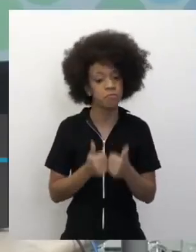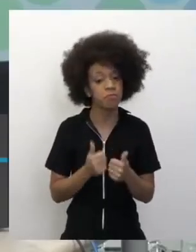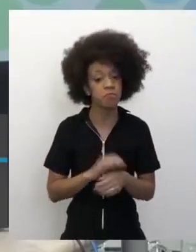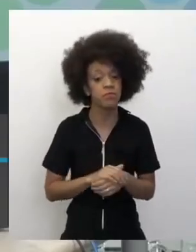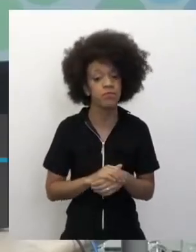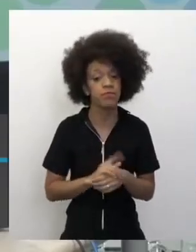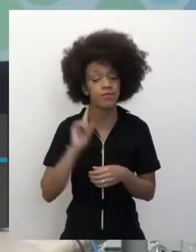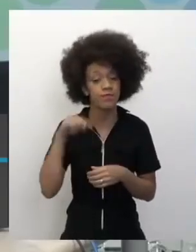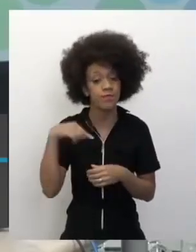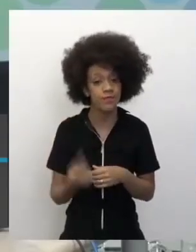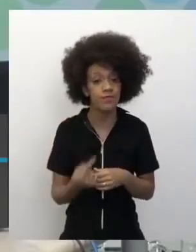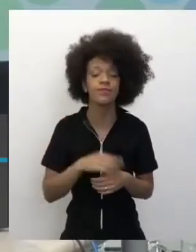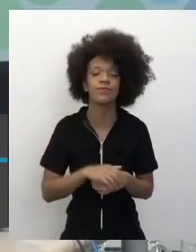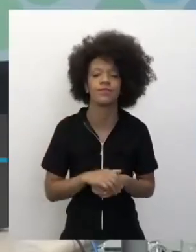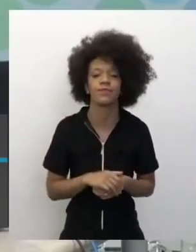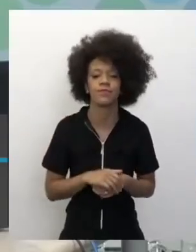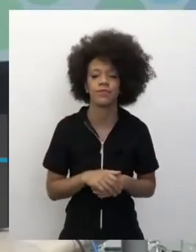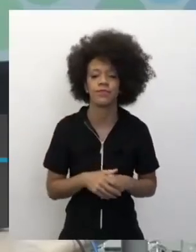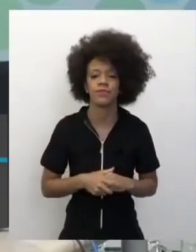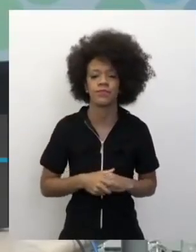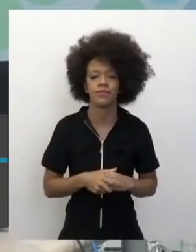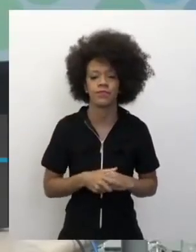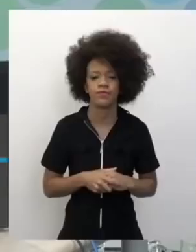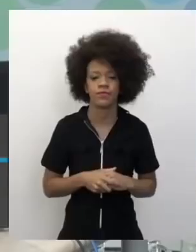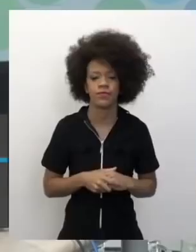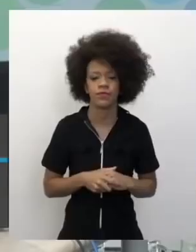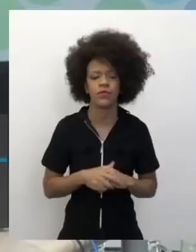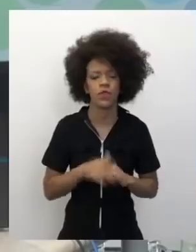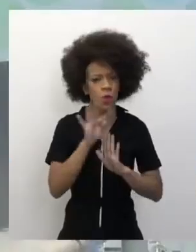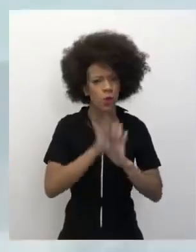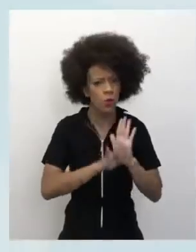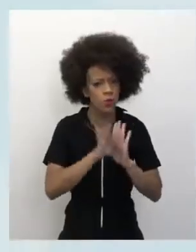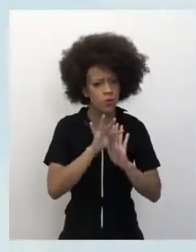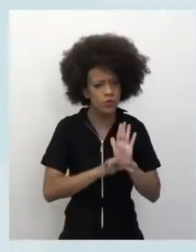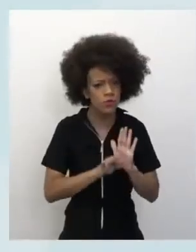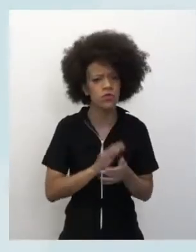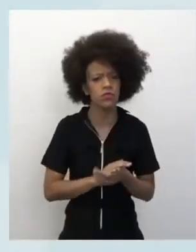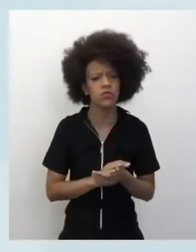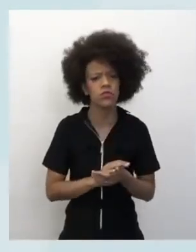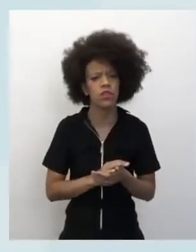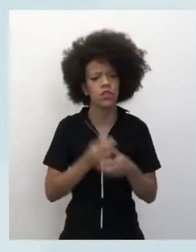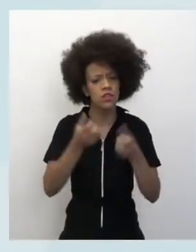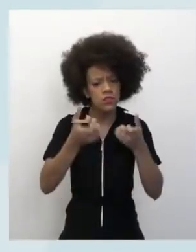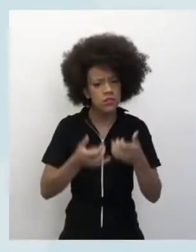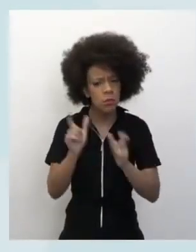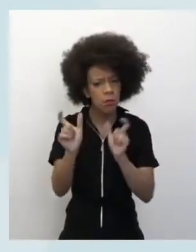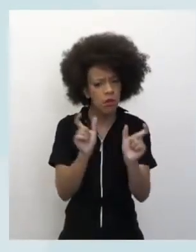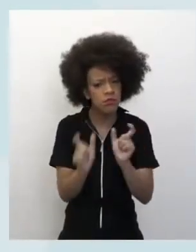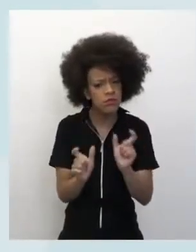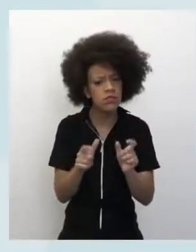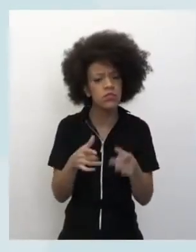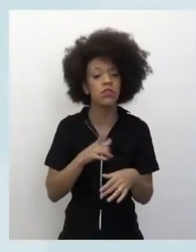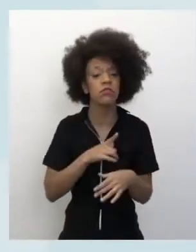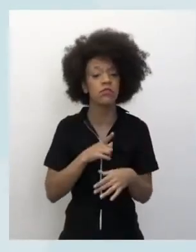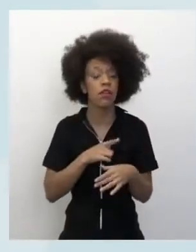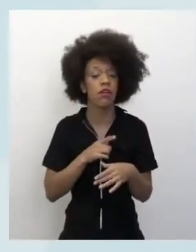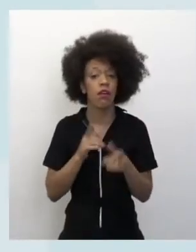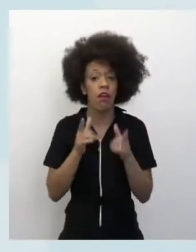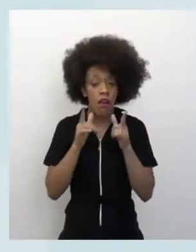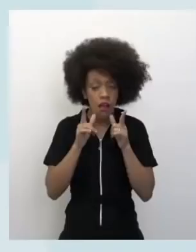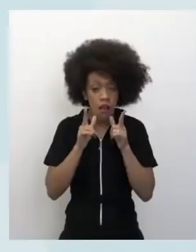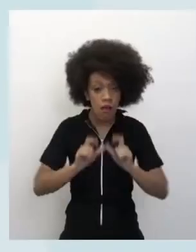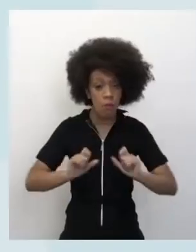às próximas. O texto está predominantemente escrito por meio de palavras que pertencem à classe